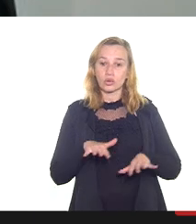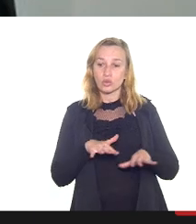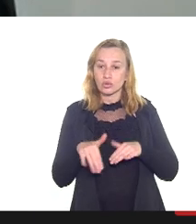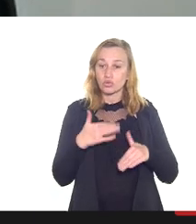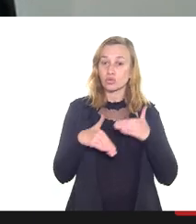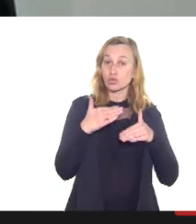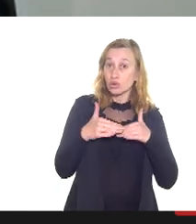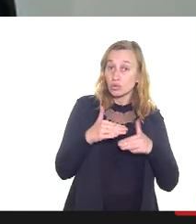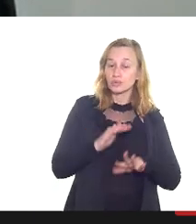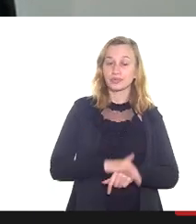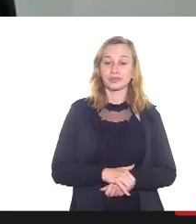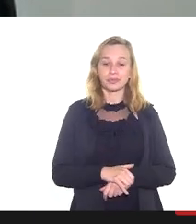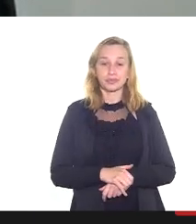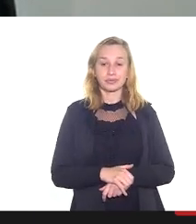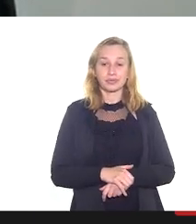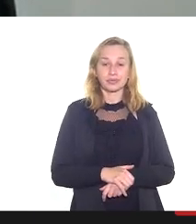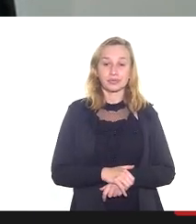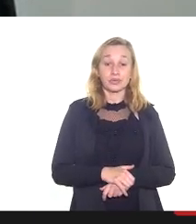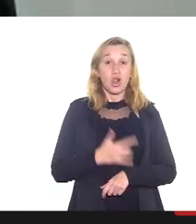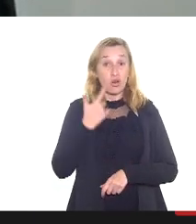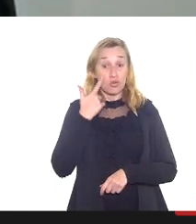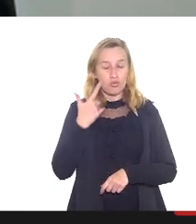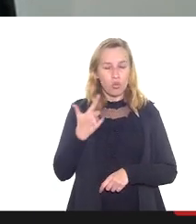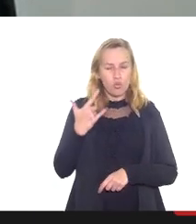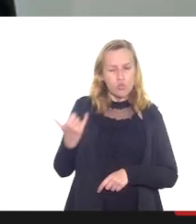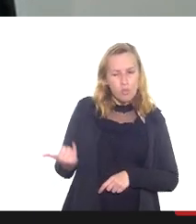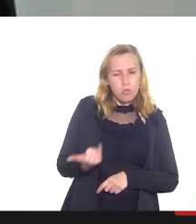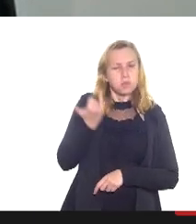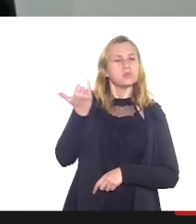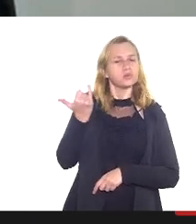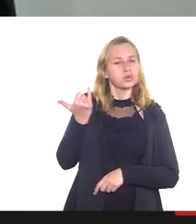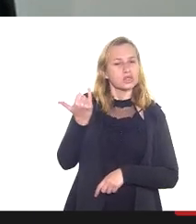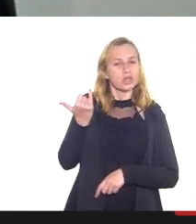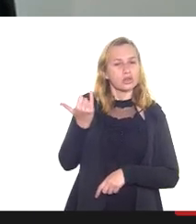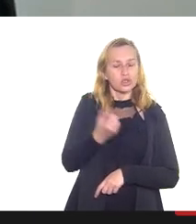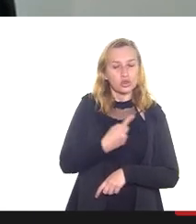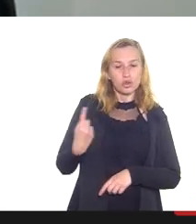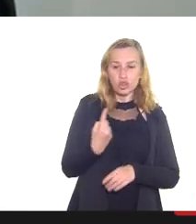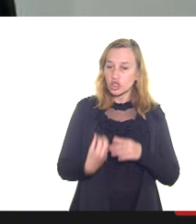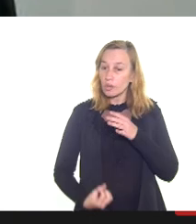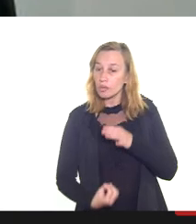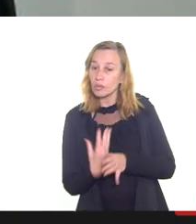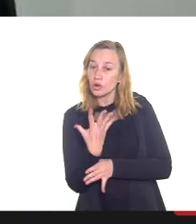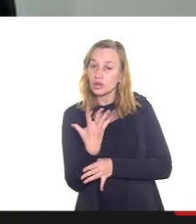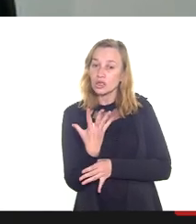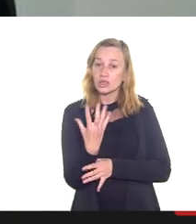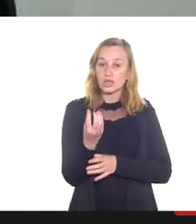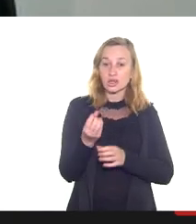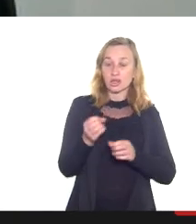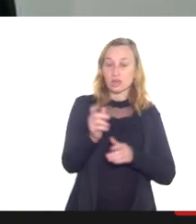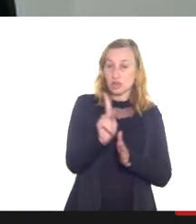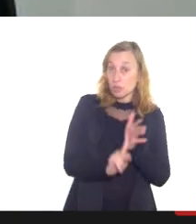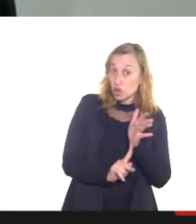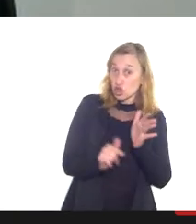movimentos, e vimos a importância de estarmos produzindo esse projeto.